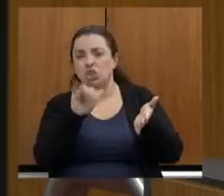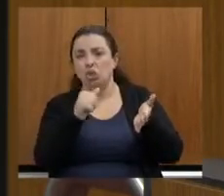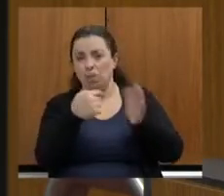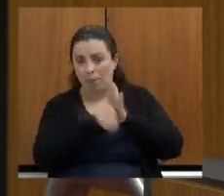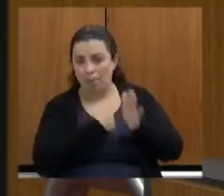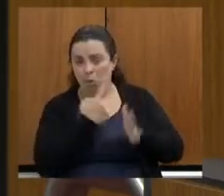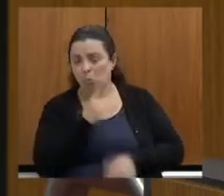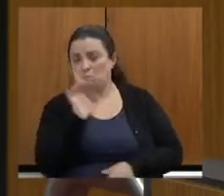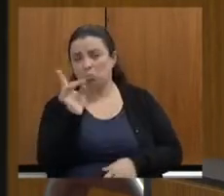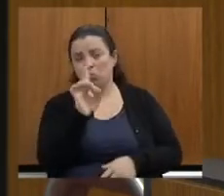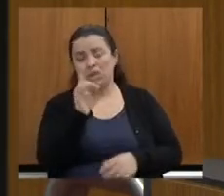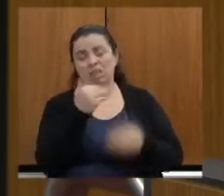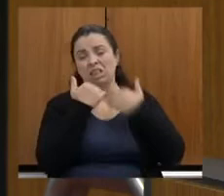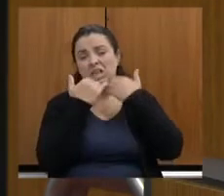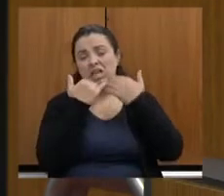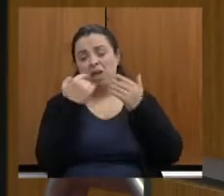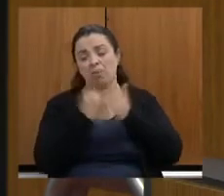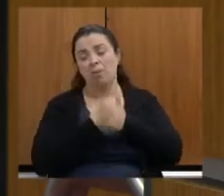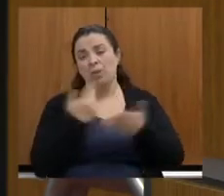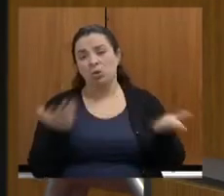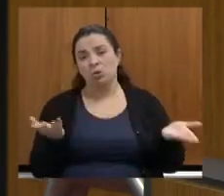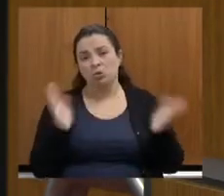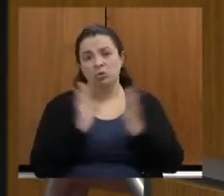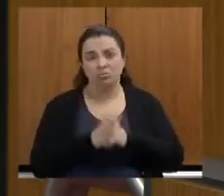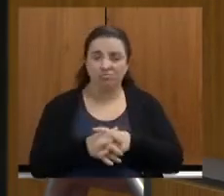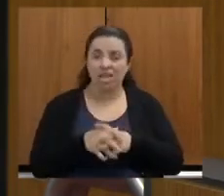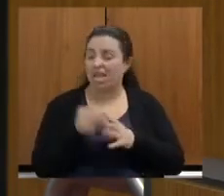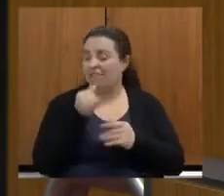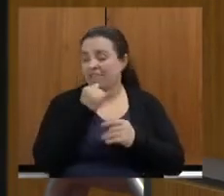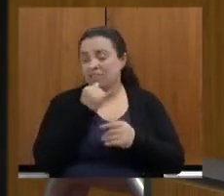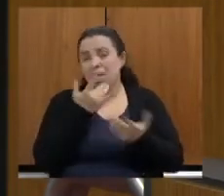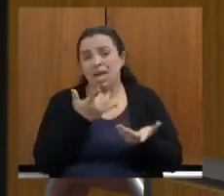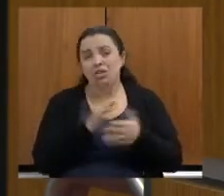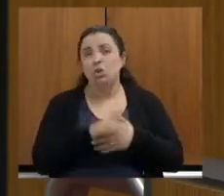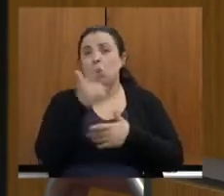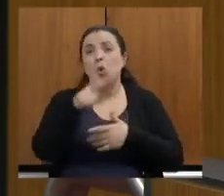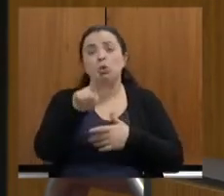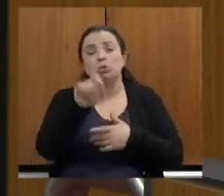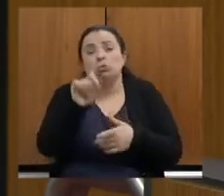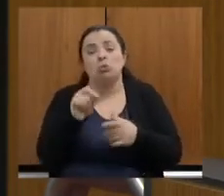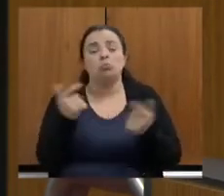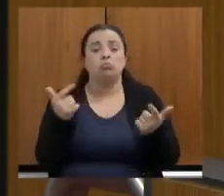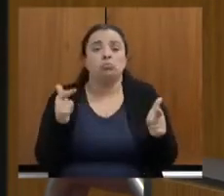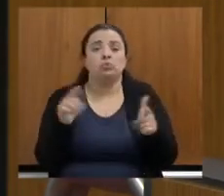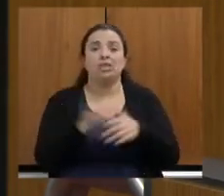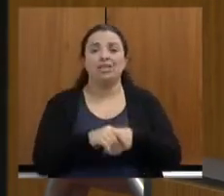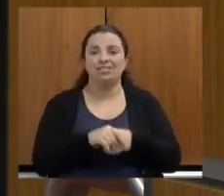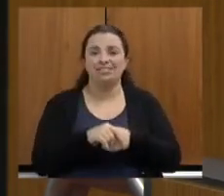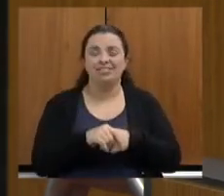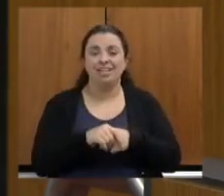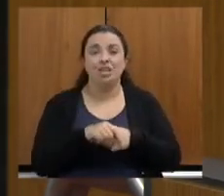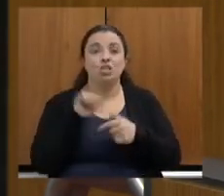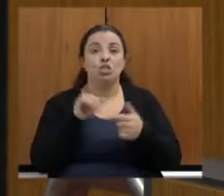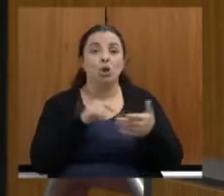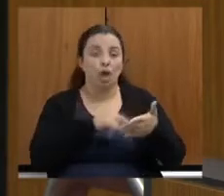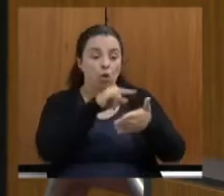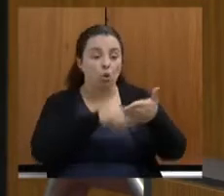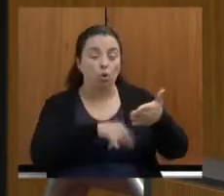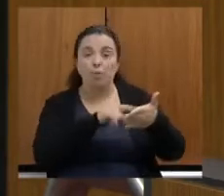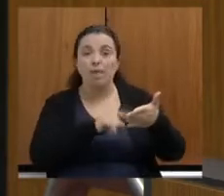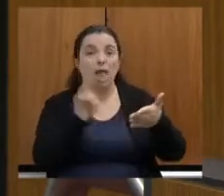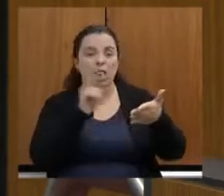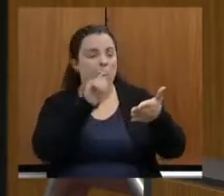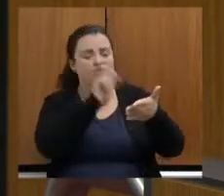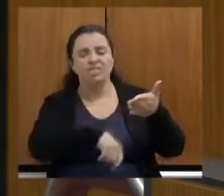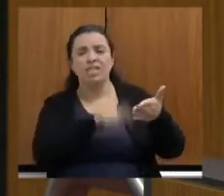infelizmente a gente não tem outra alternativa a não ser quando a gente briga e não assinou o documento enquanto eles não colocam